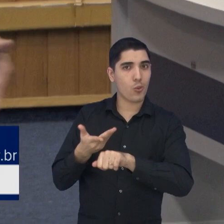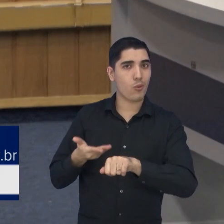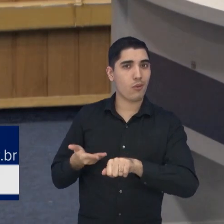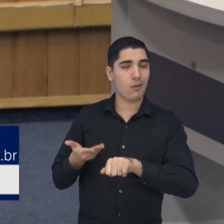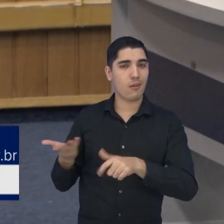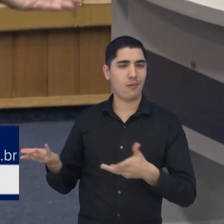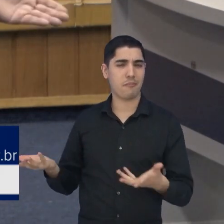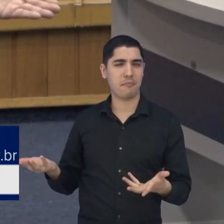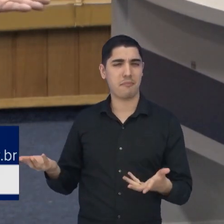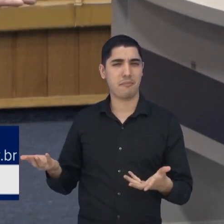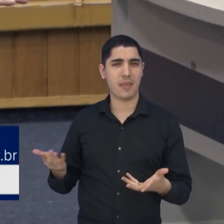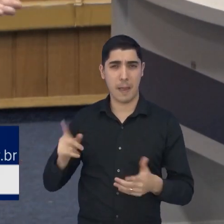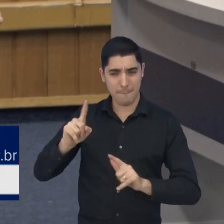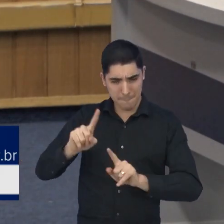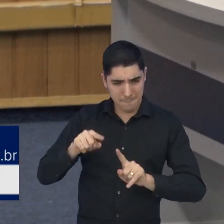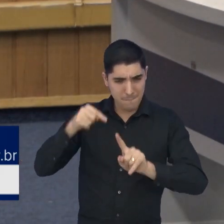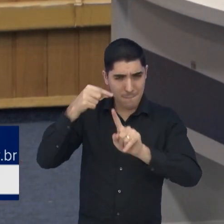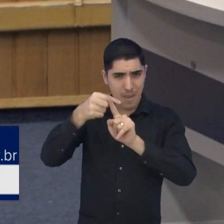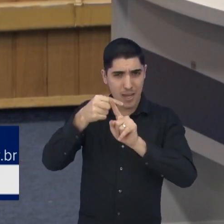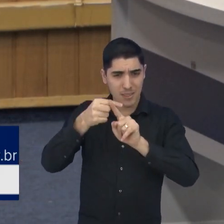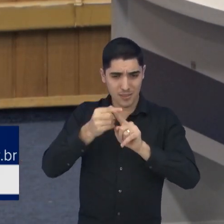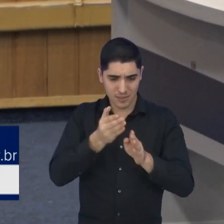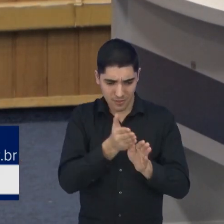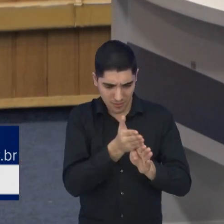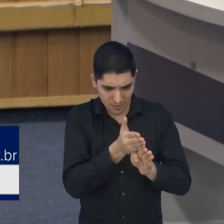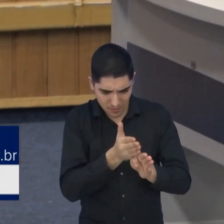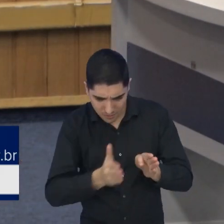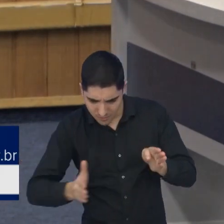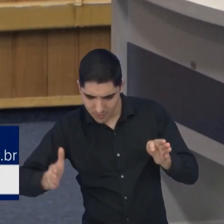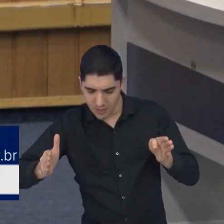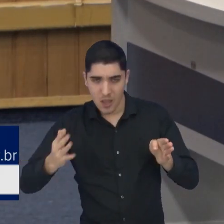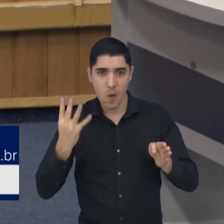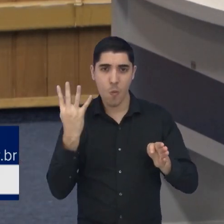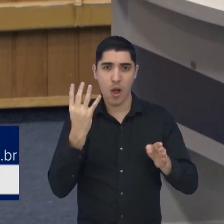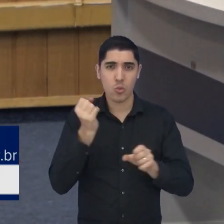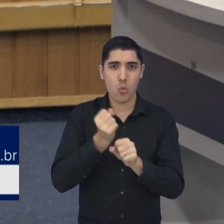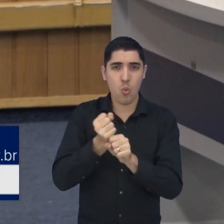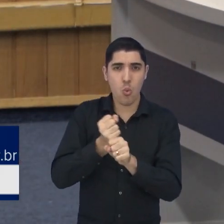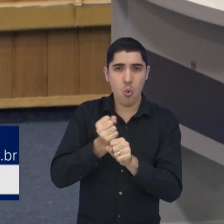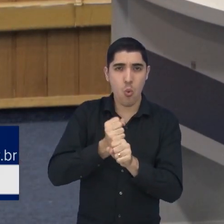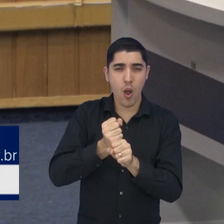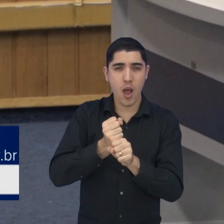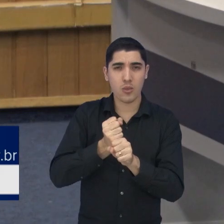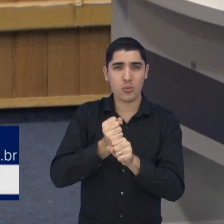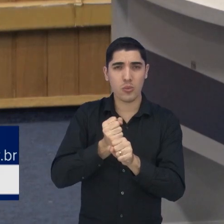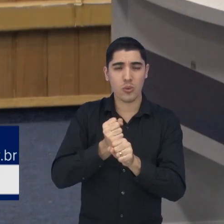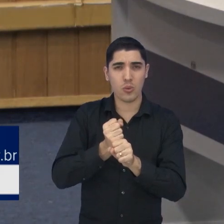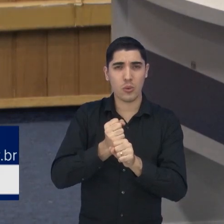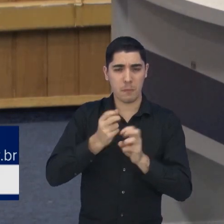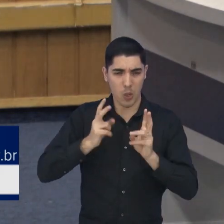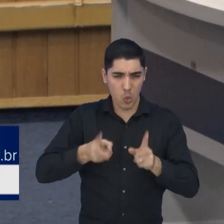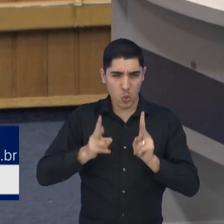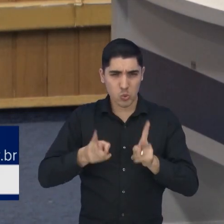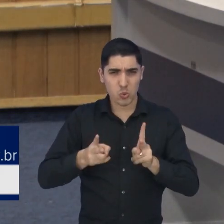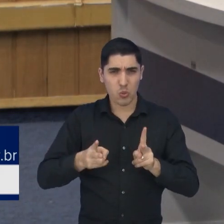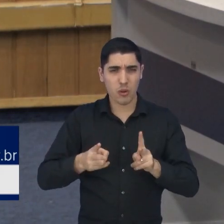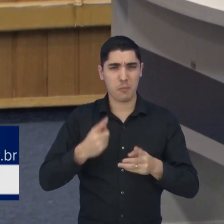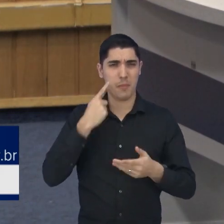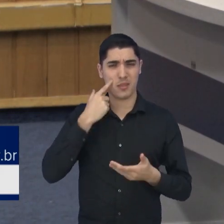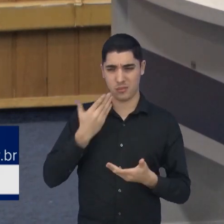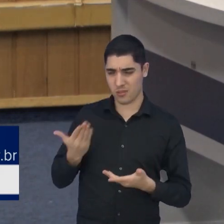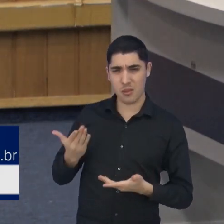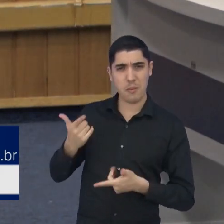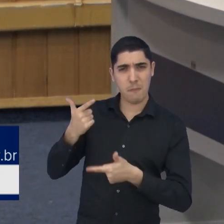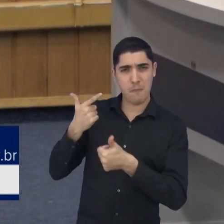E dá mais 4 anos de mandato para o atual presidente, com todos esses BO que